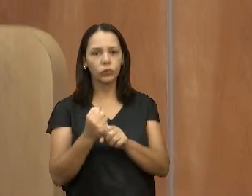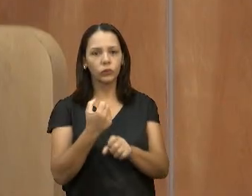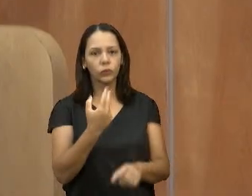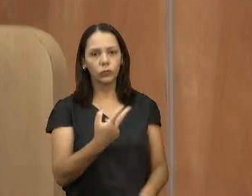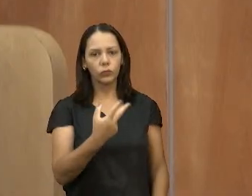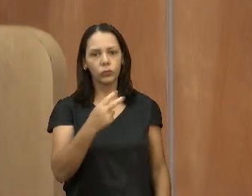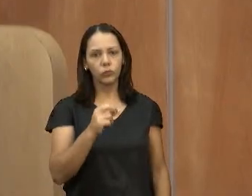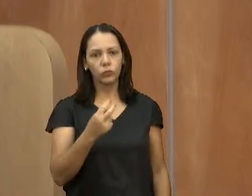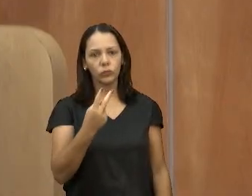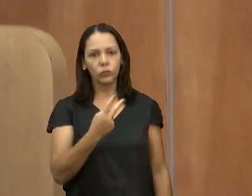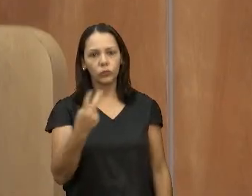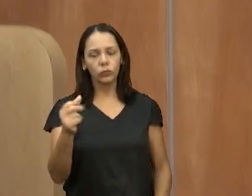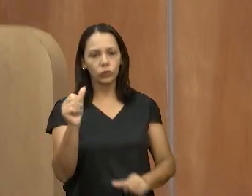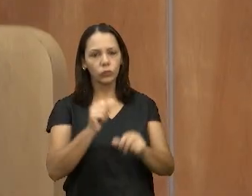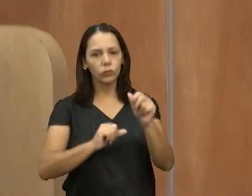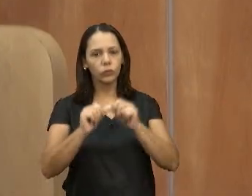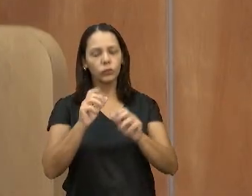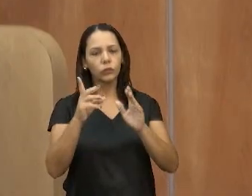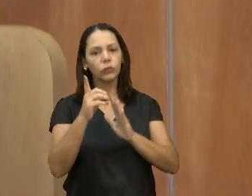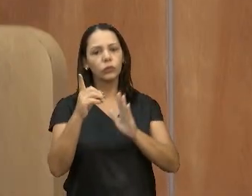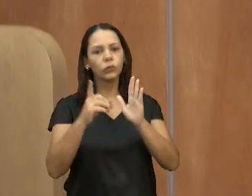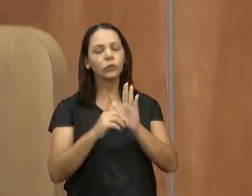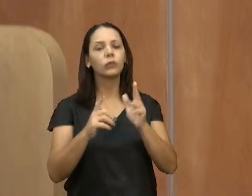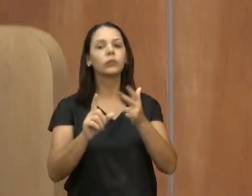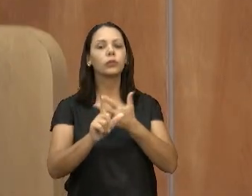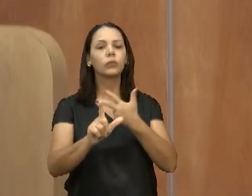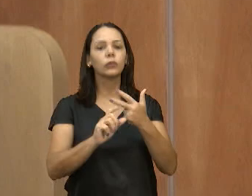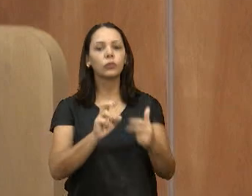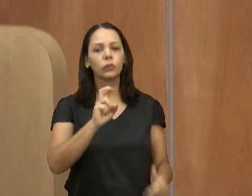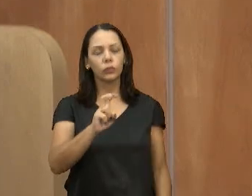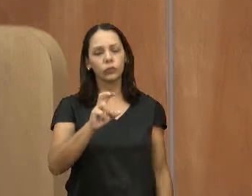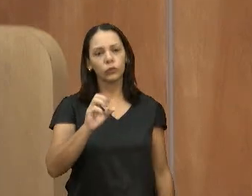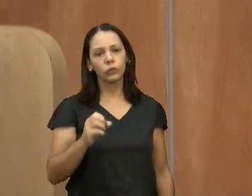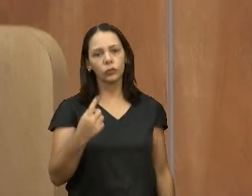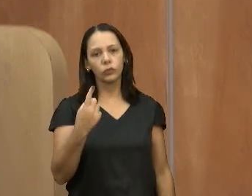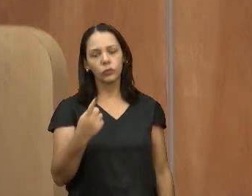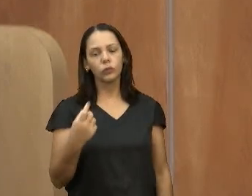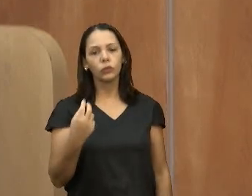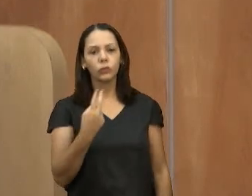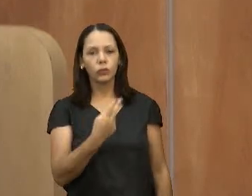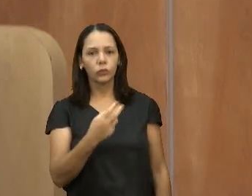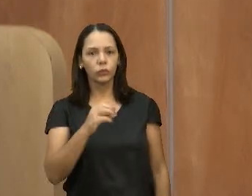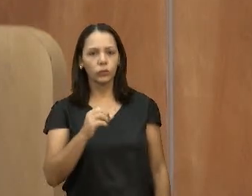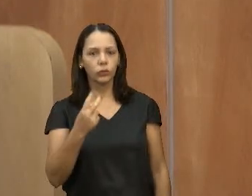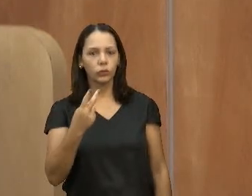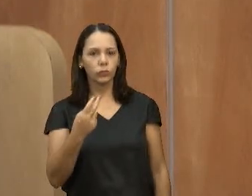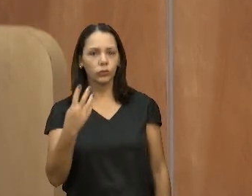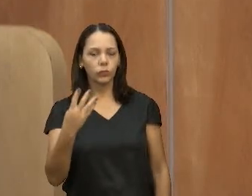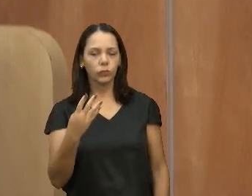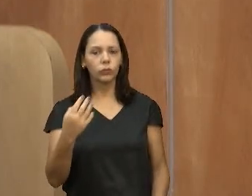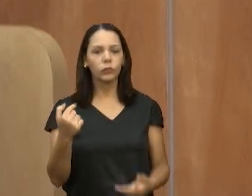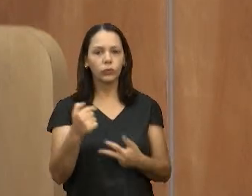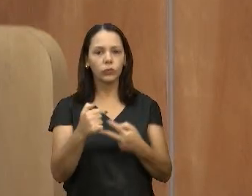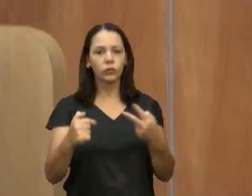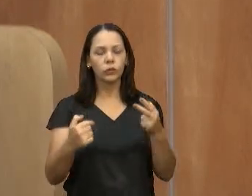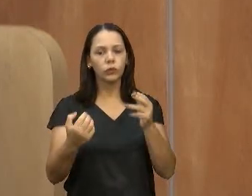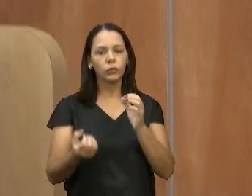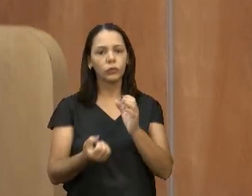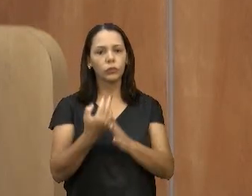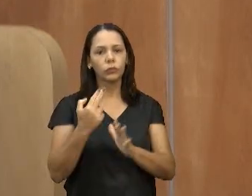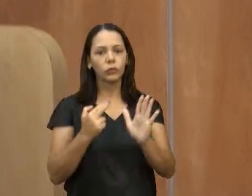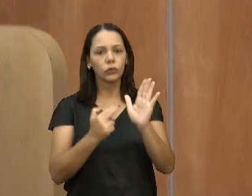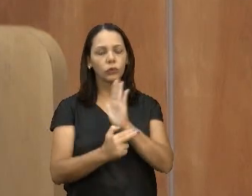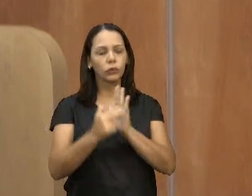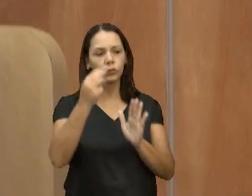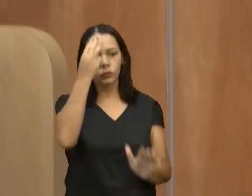foi alterado pelo Decreto Legislativo 501 de 2024, ambos aqui de autoria da nossa vereadora